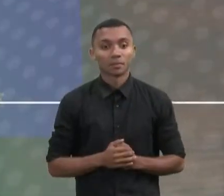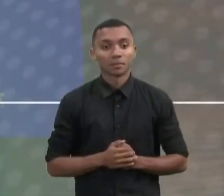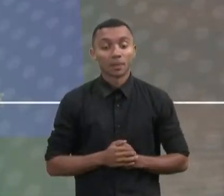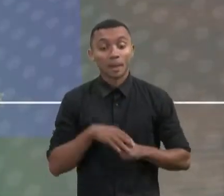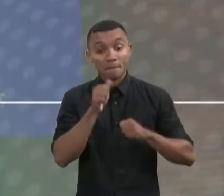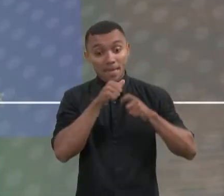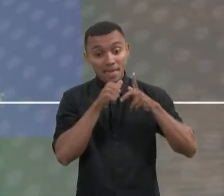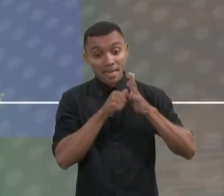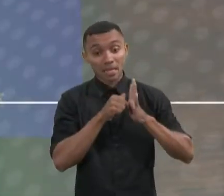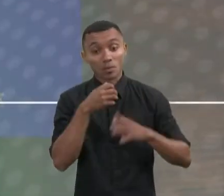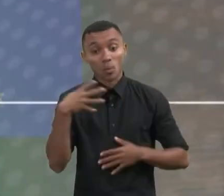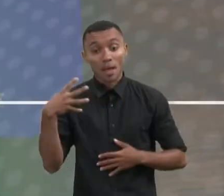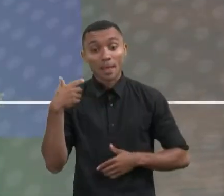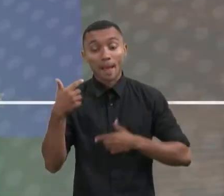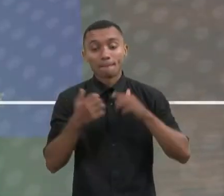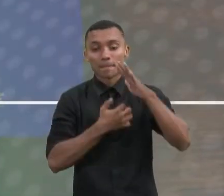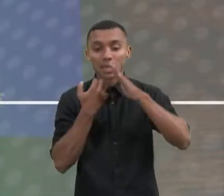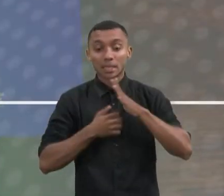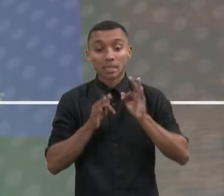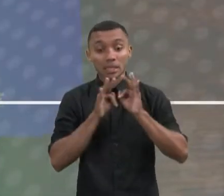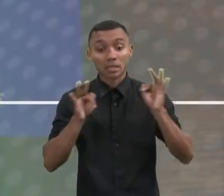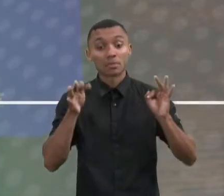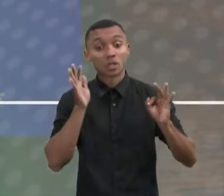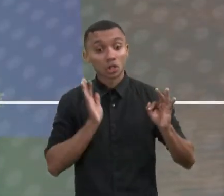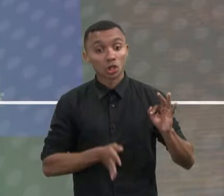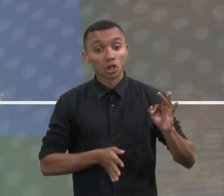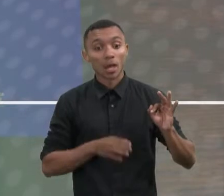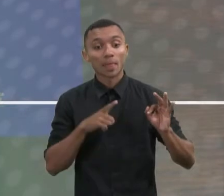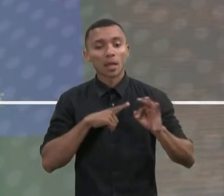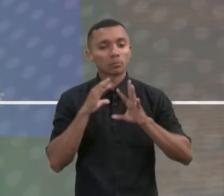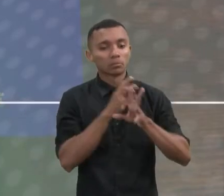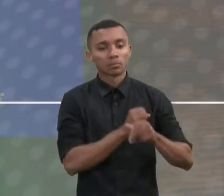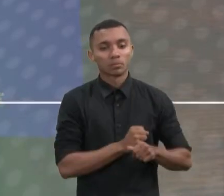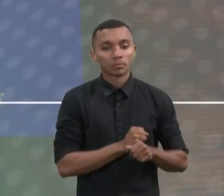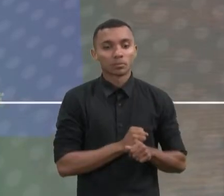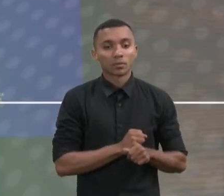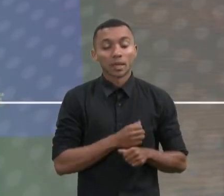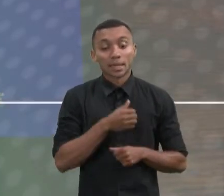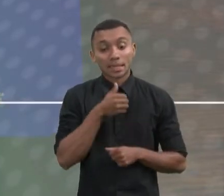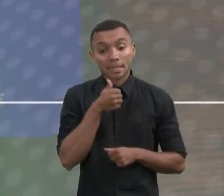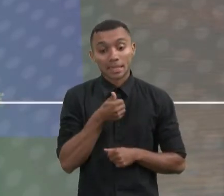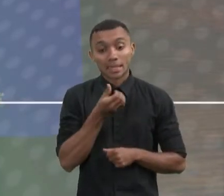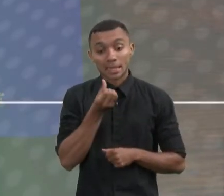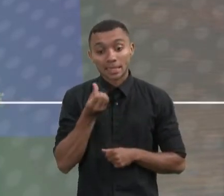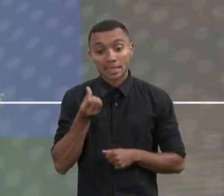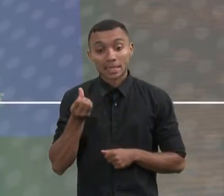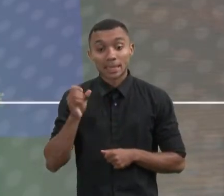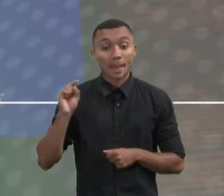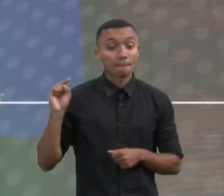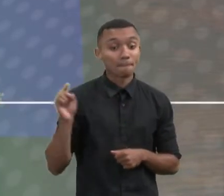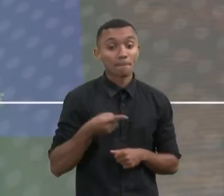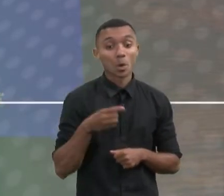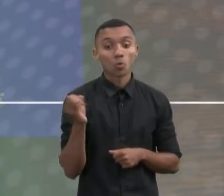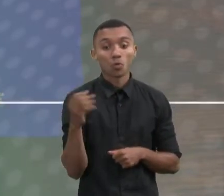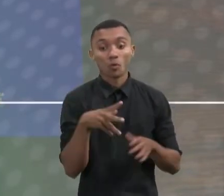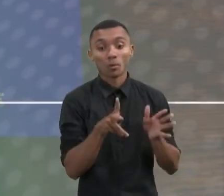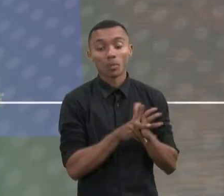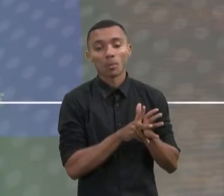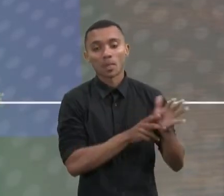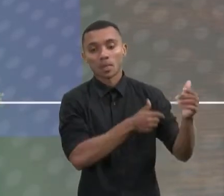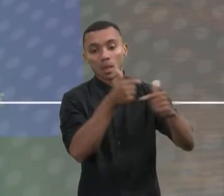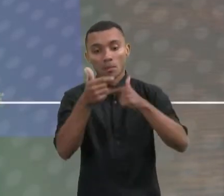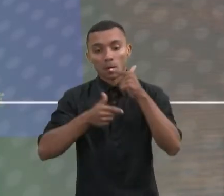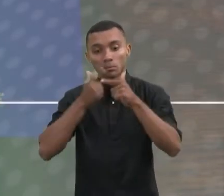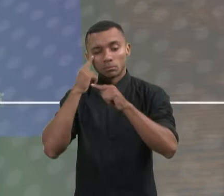as micro e pequenas empresas contabilizaram um saldo positivo de quase 170 mil novos postos de trabalho.